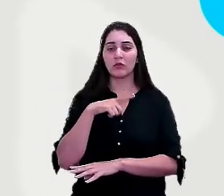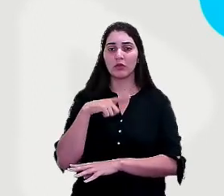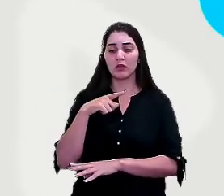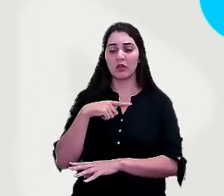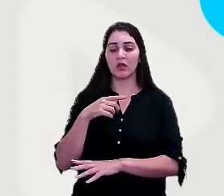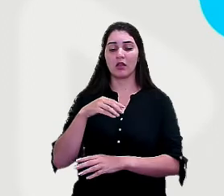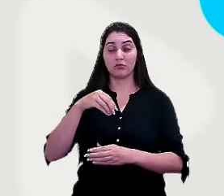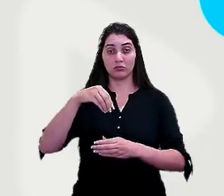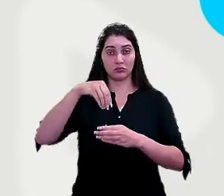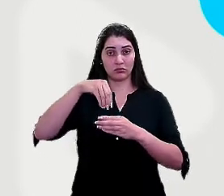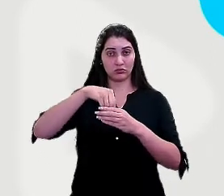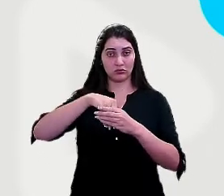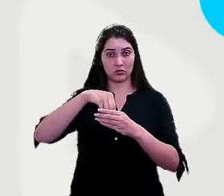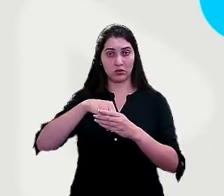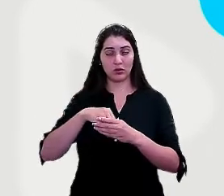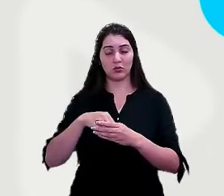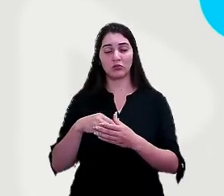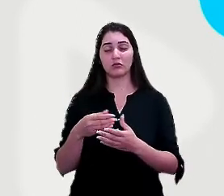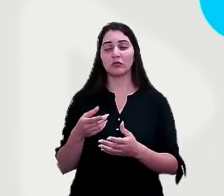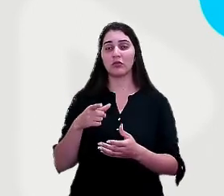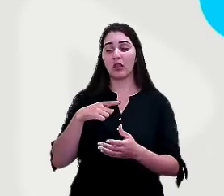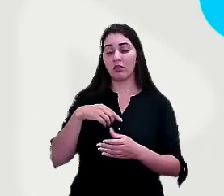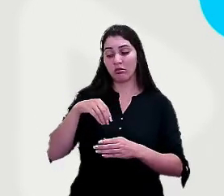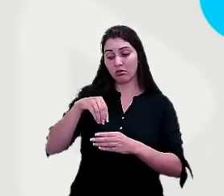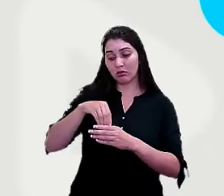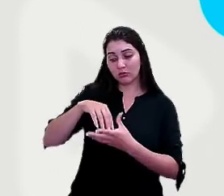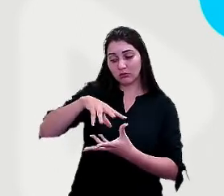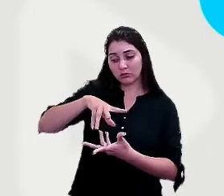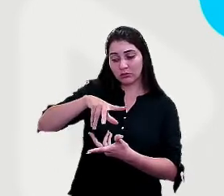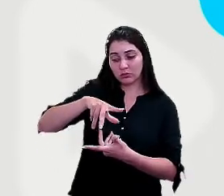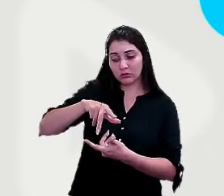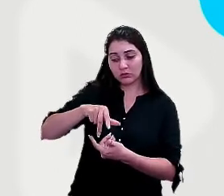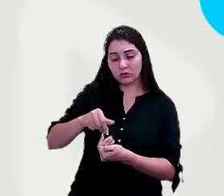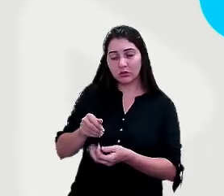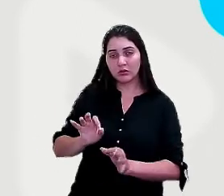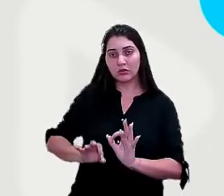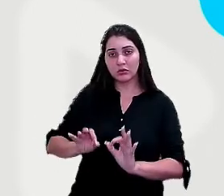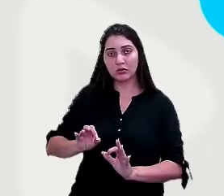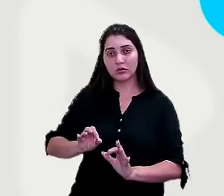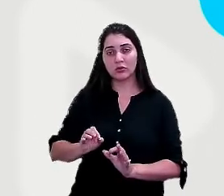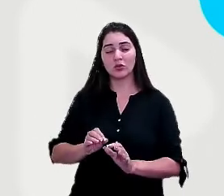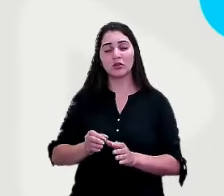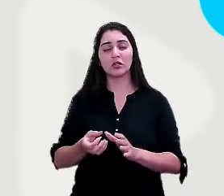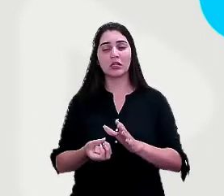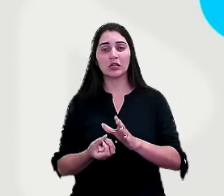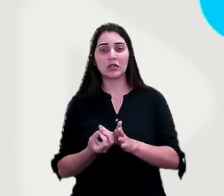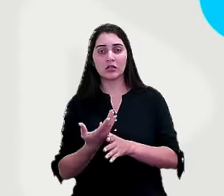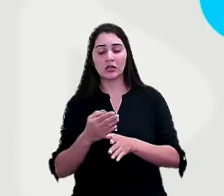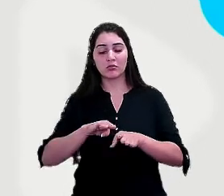que é os que vêm do interior da Terra, são os formadores, né, de relevo, construtores, né,